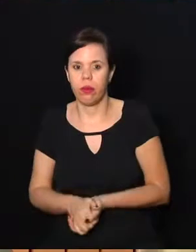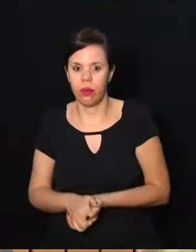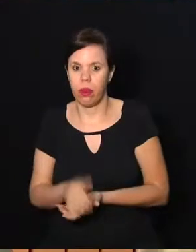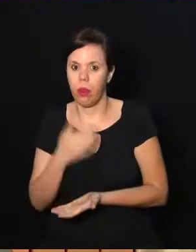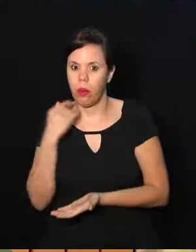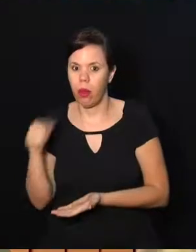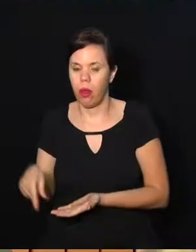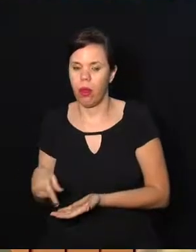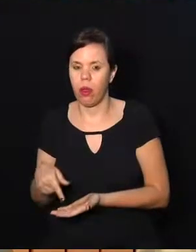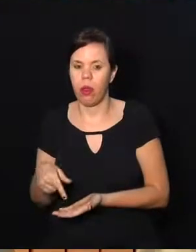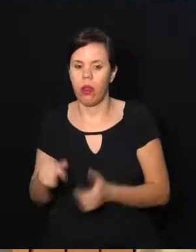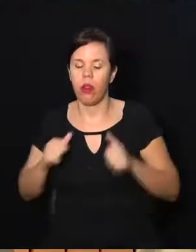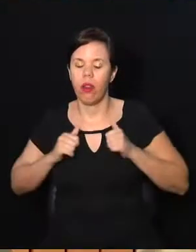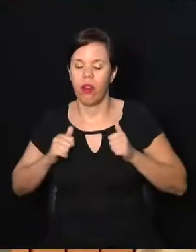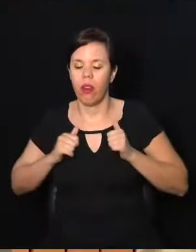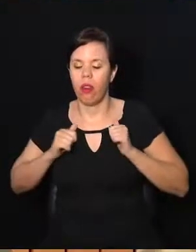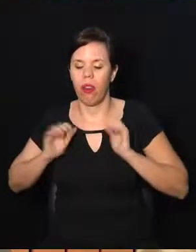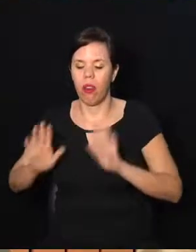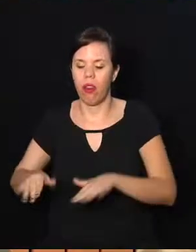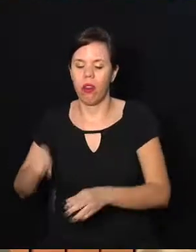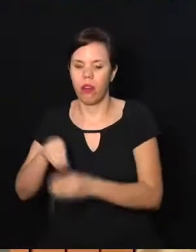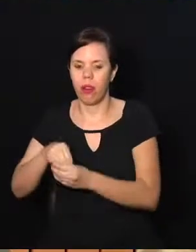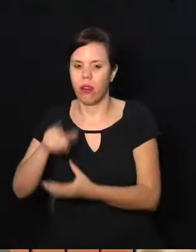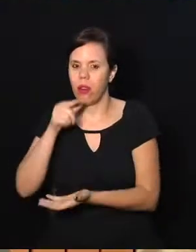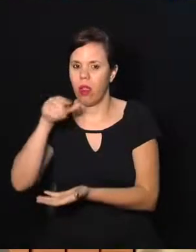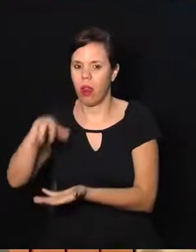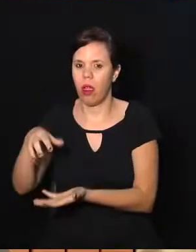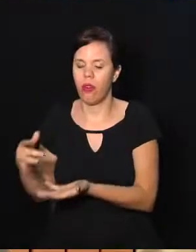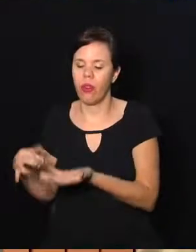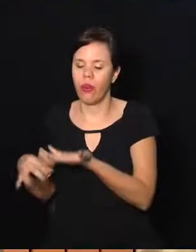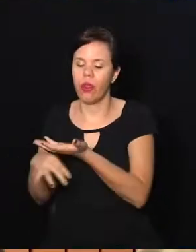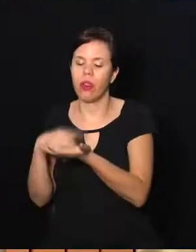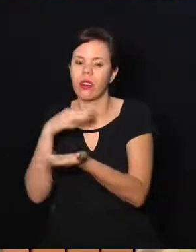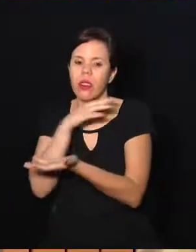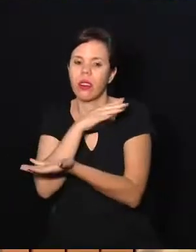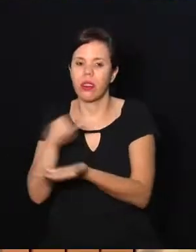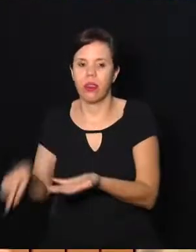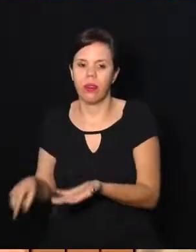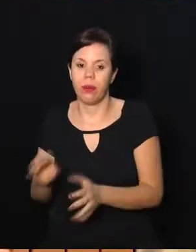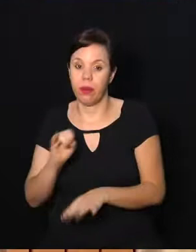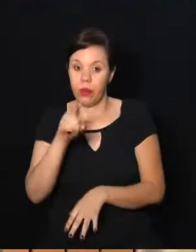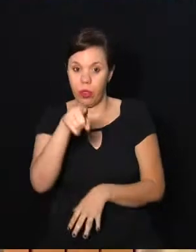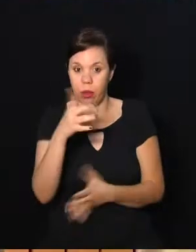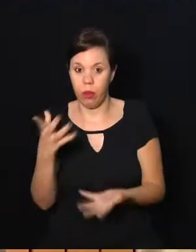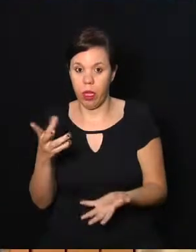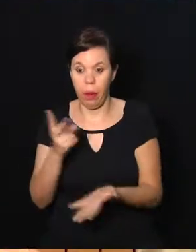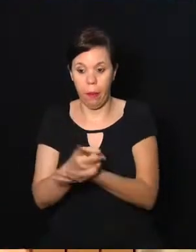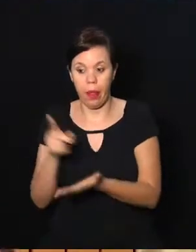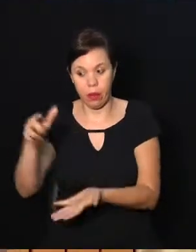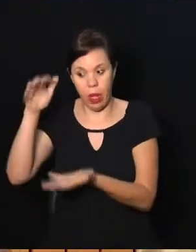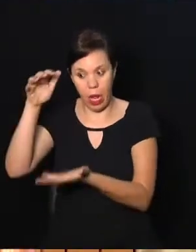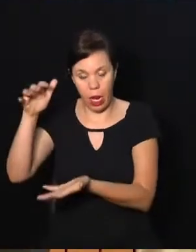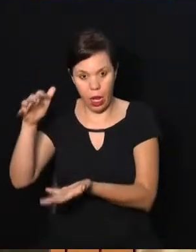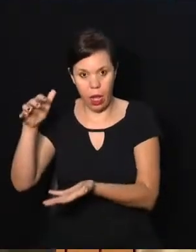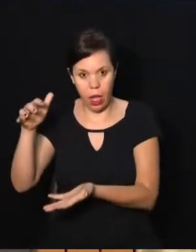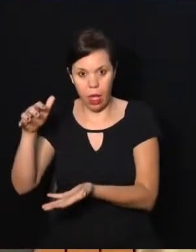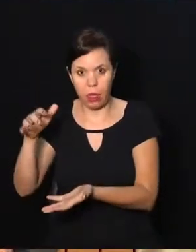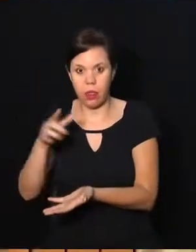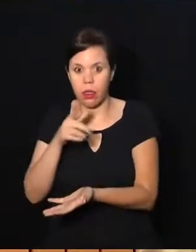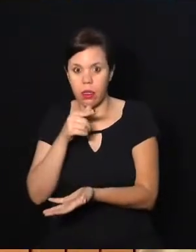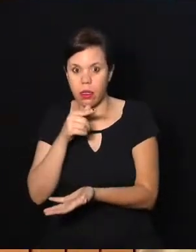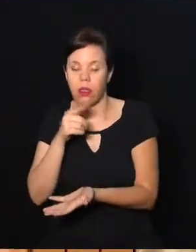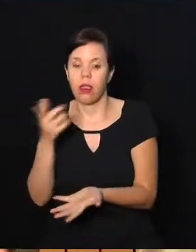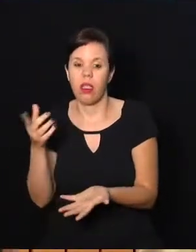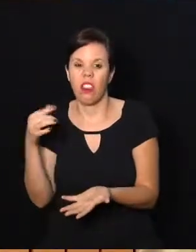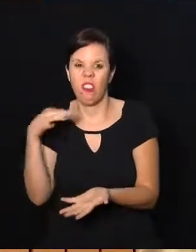morre porque ele se acomodou dentro daquela água que foi se aquecendo. Mas se você pegar aquela mesma lata, colocar água quente e jogar um